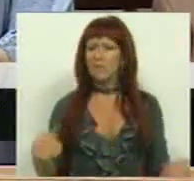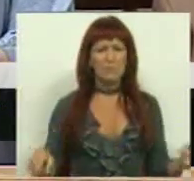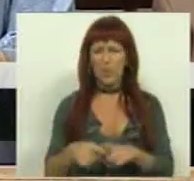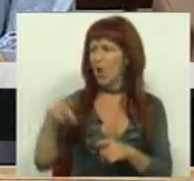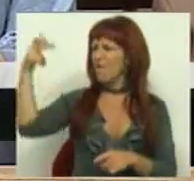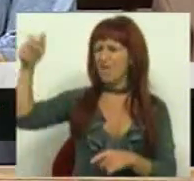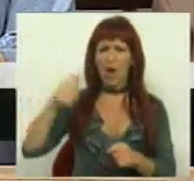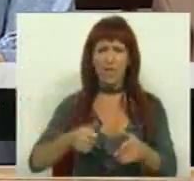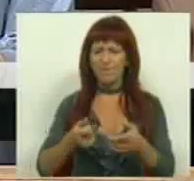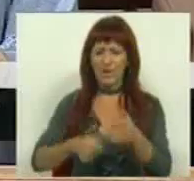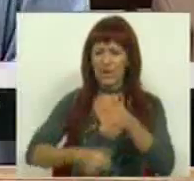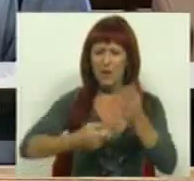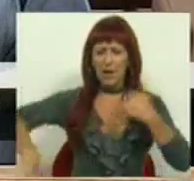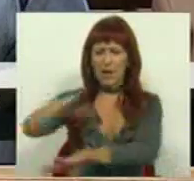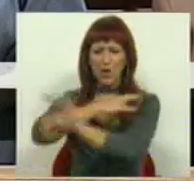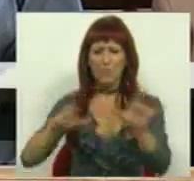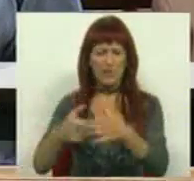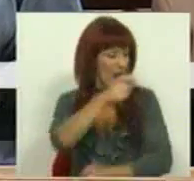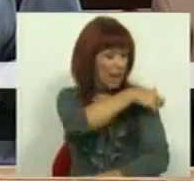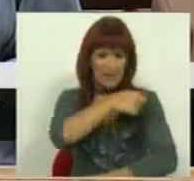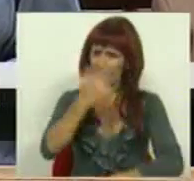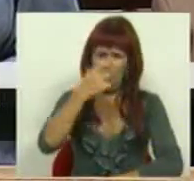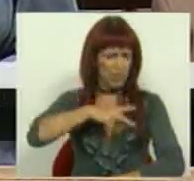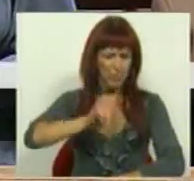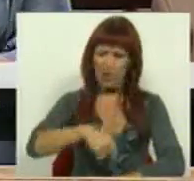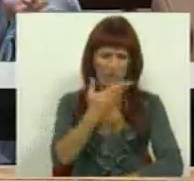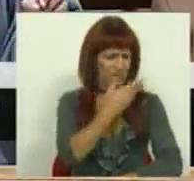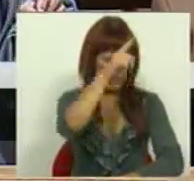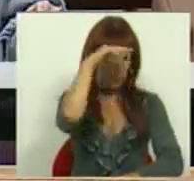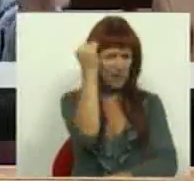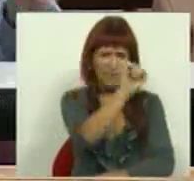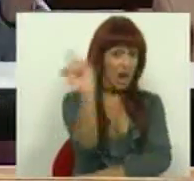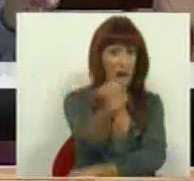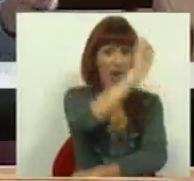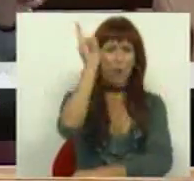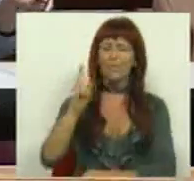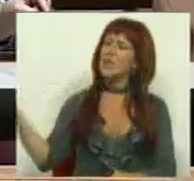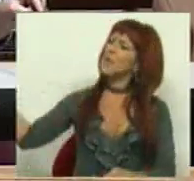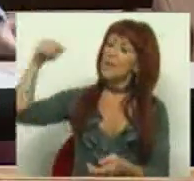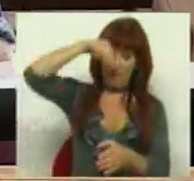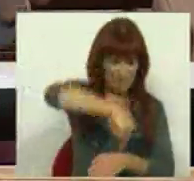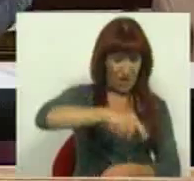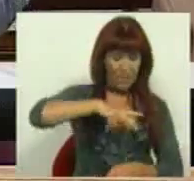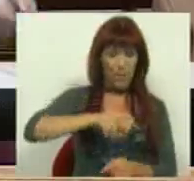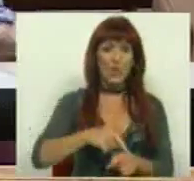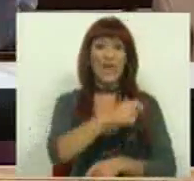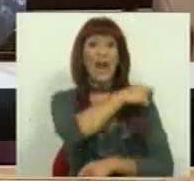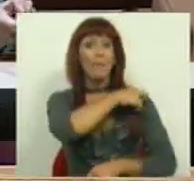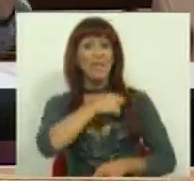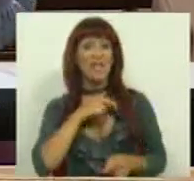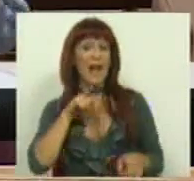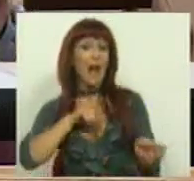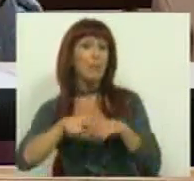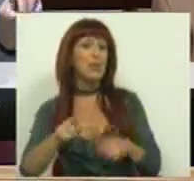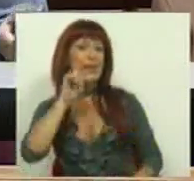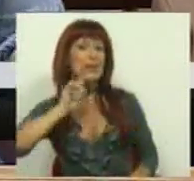lá fora no Conselho Europeu a representar os portugueses e as suas dificuldades, não. vêm cá para dentro representar a